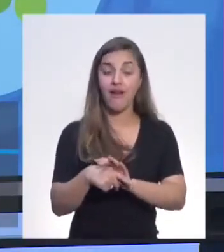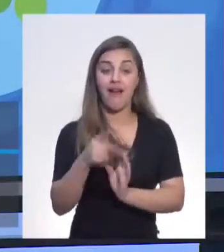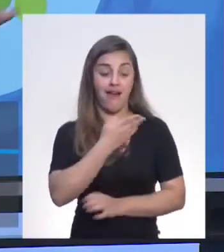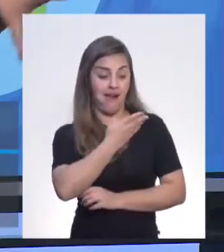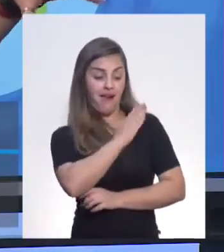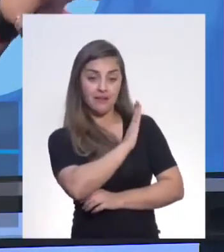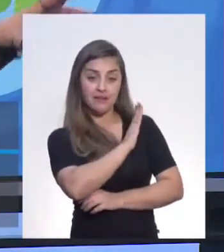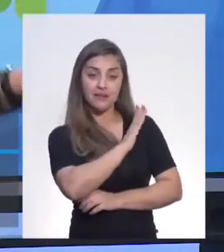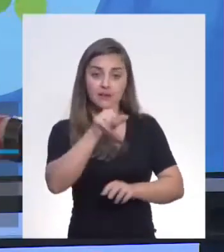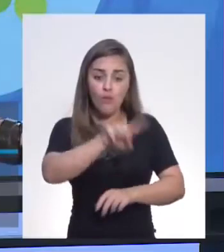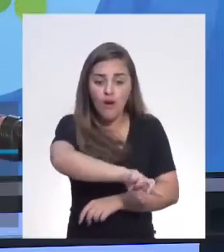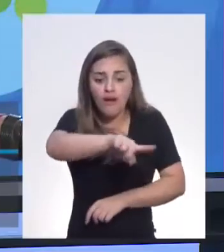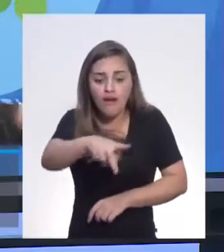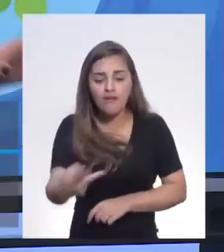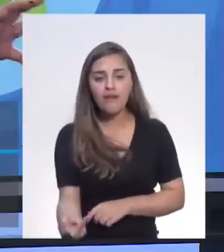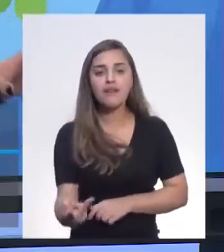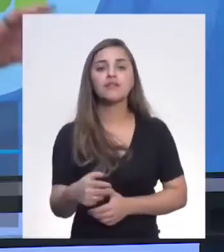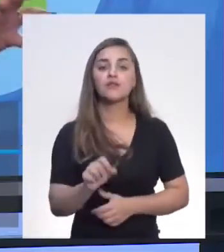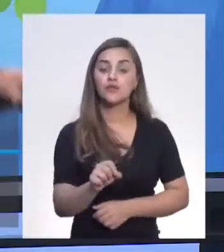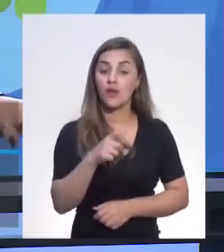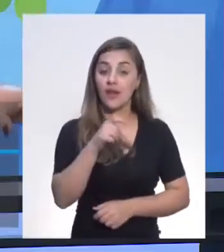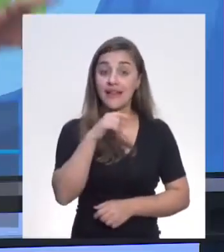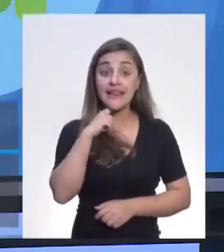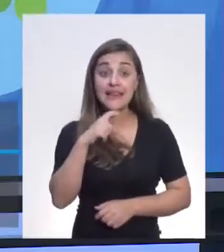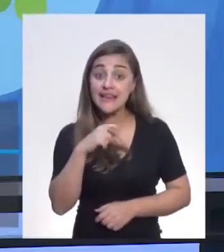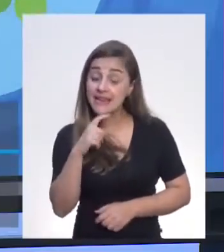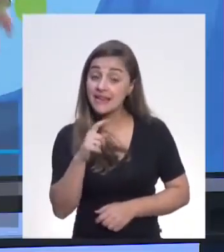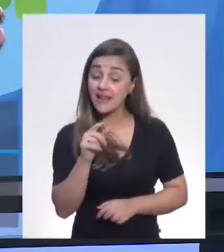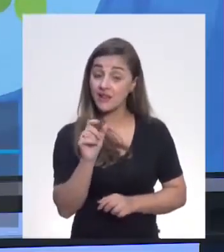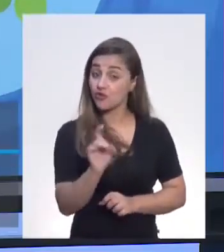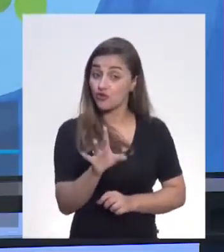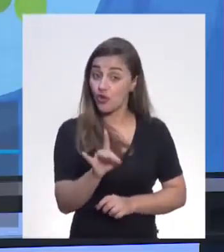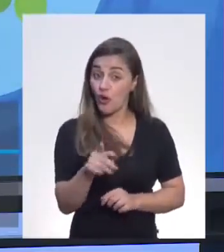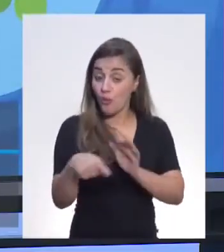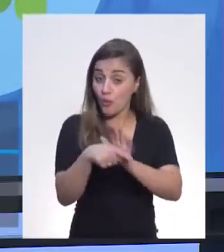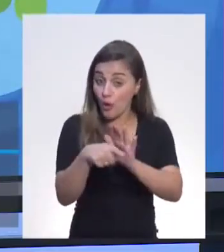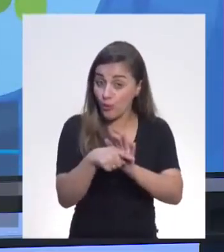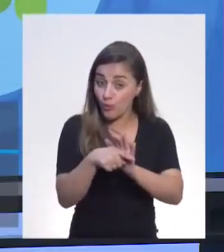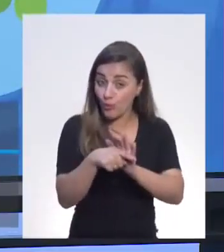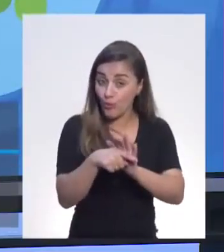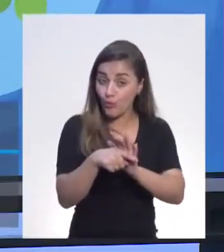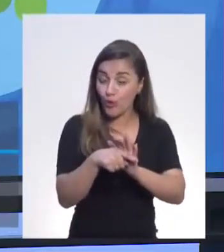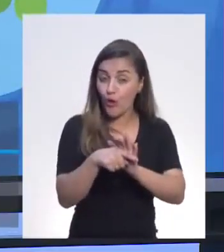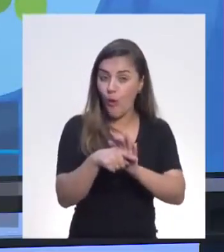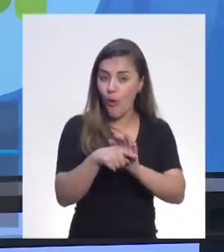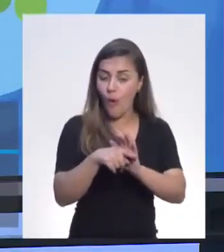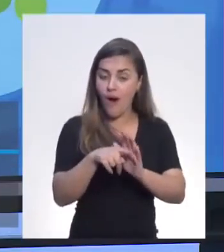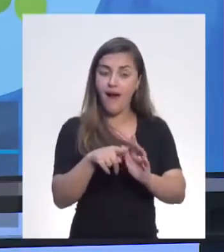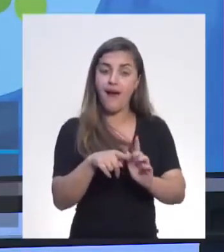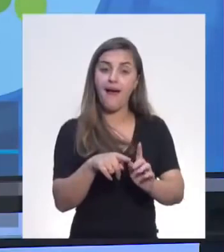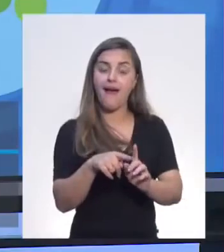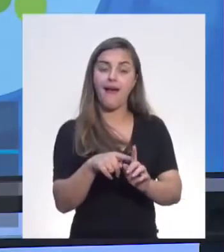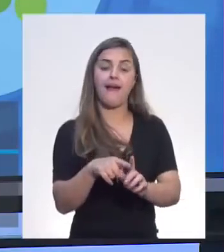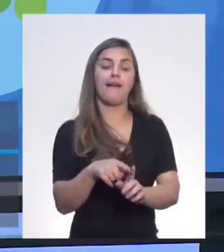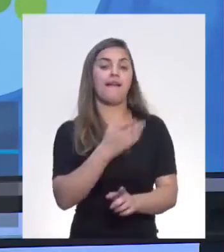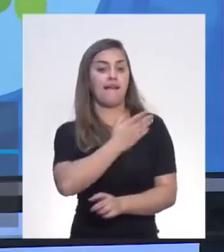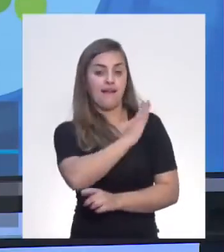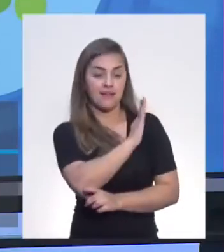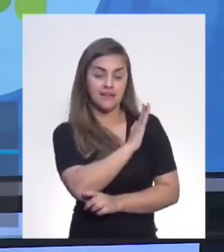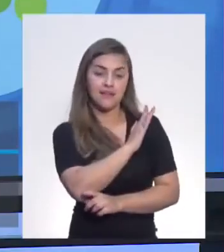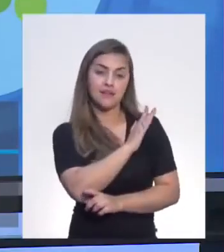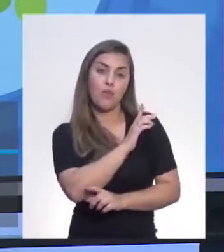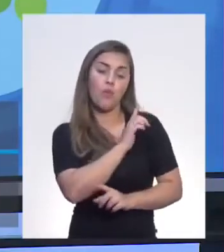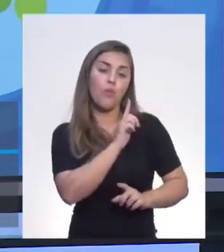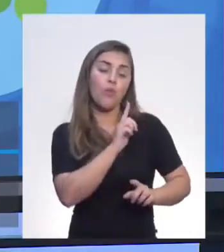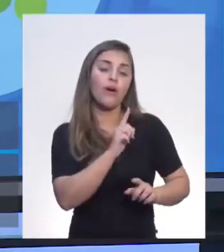ou marginalizado por ser branco. Só que o que acontece? É o que a gente já havia conversado